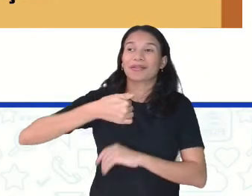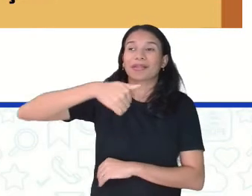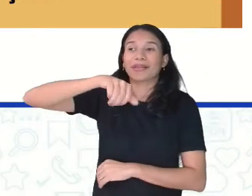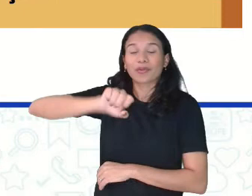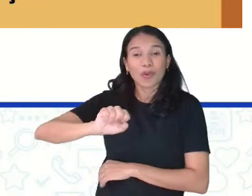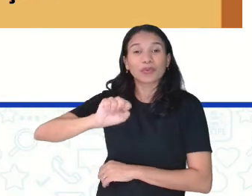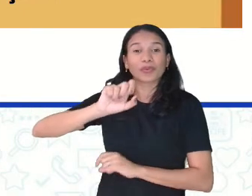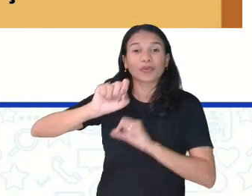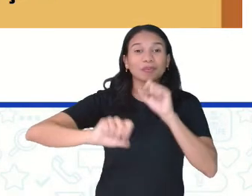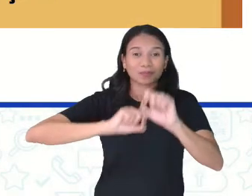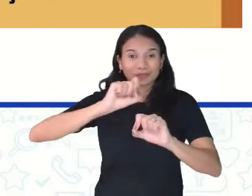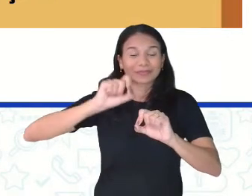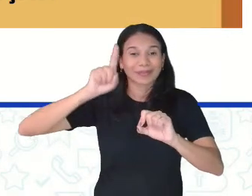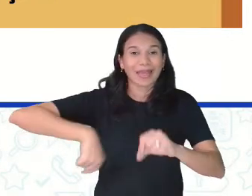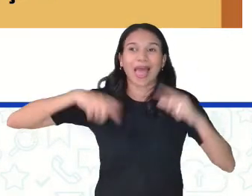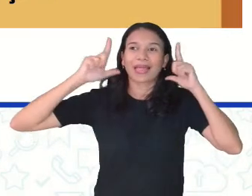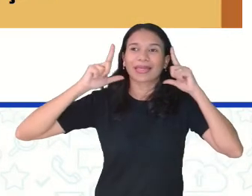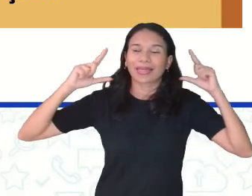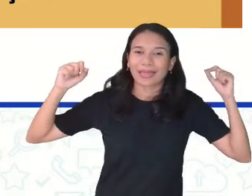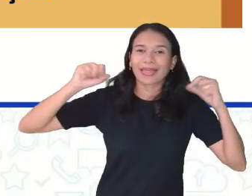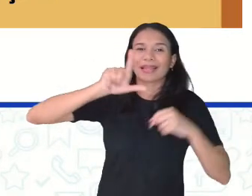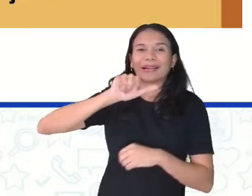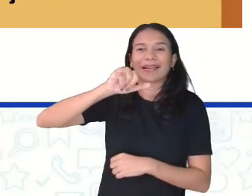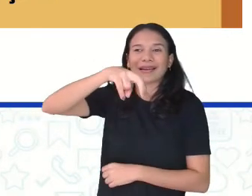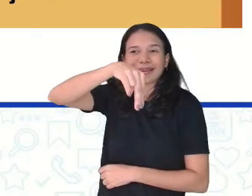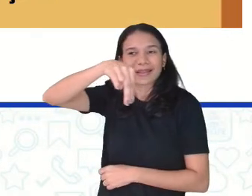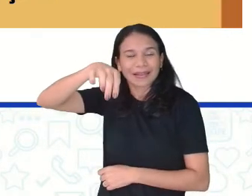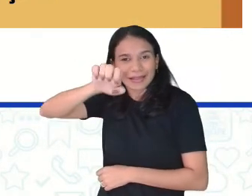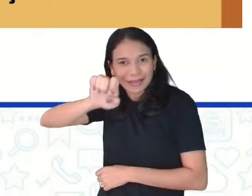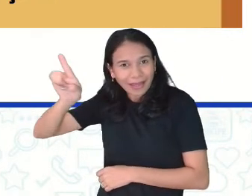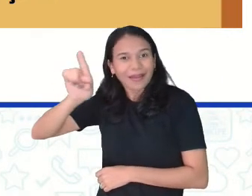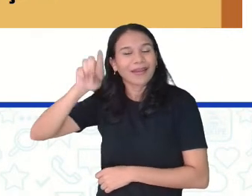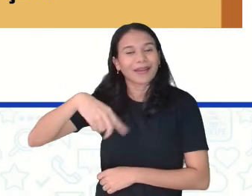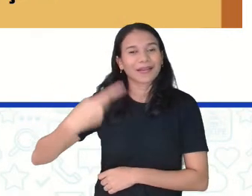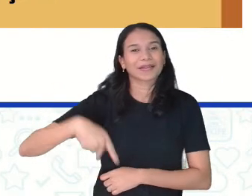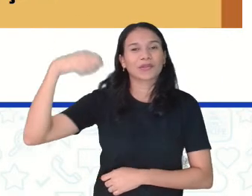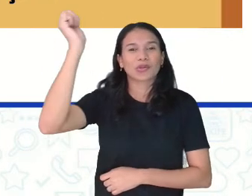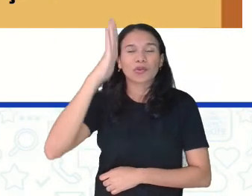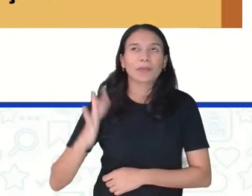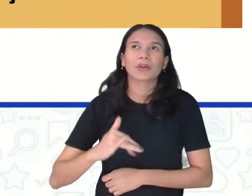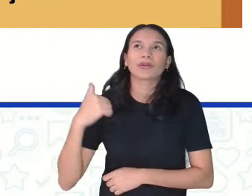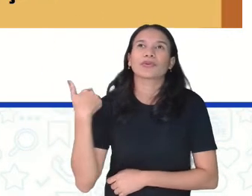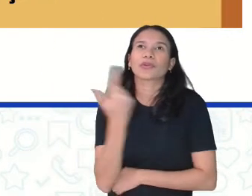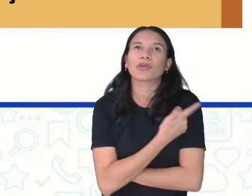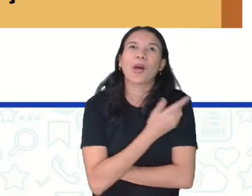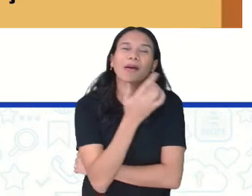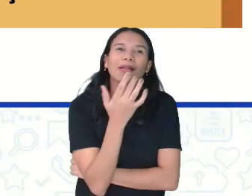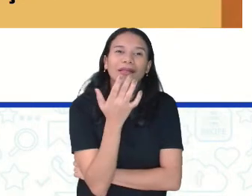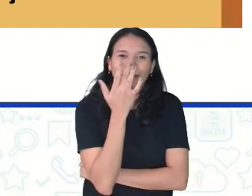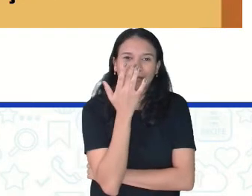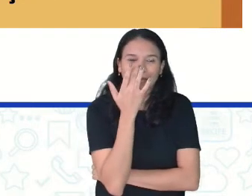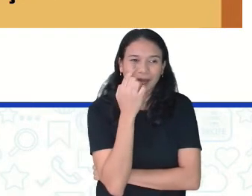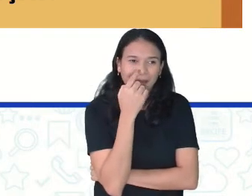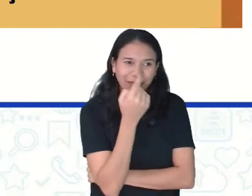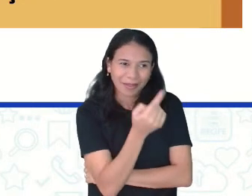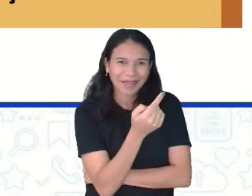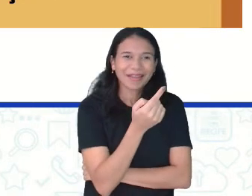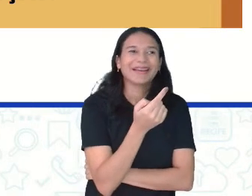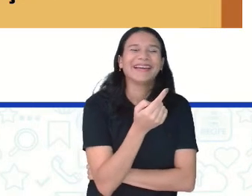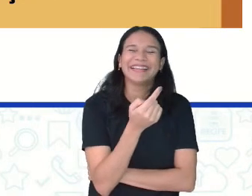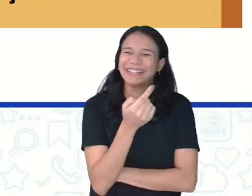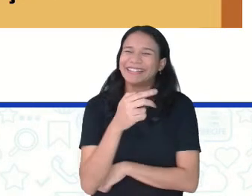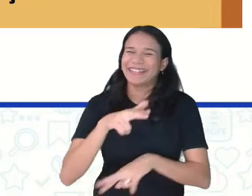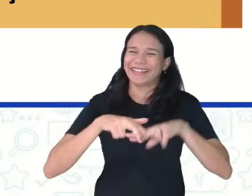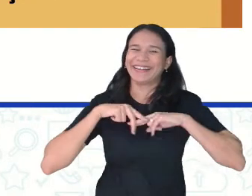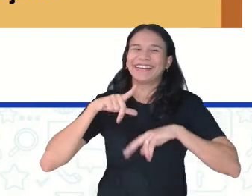né, a questão de Linné, que aqui no Brasil a gente já começa a criar intimidade e a gente diz que é Linneu, né?